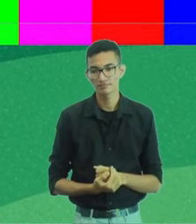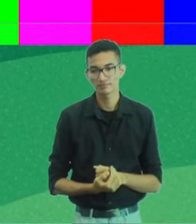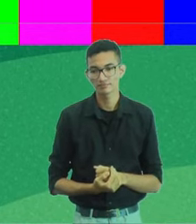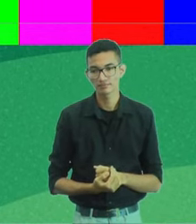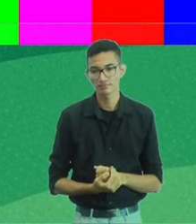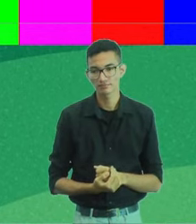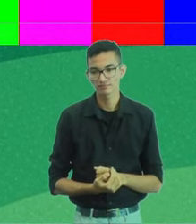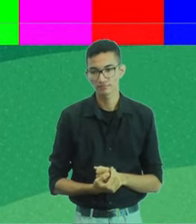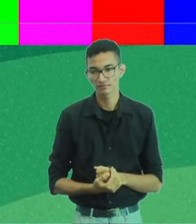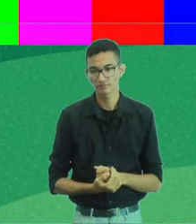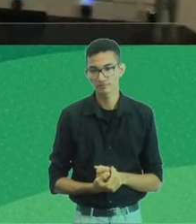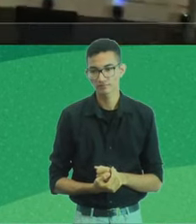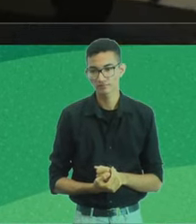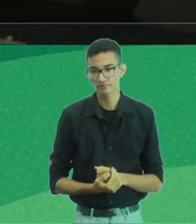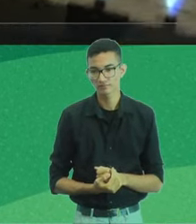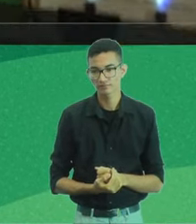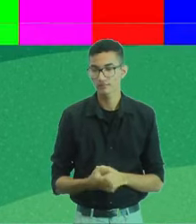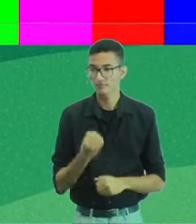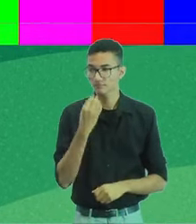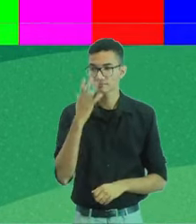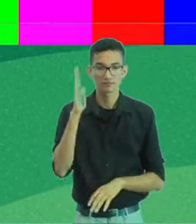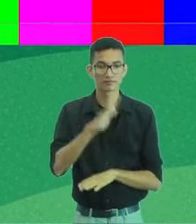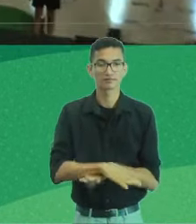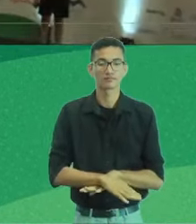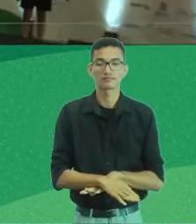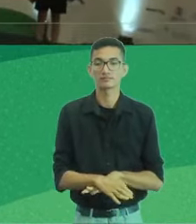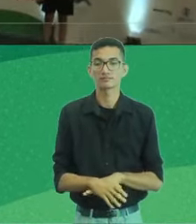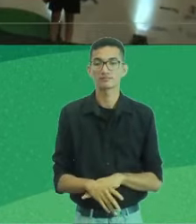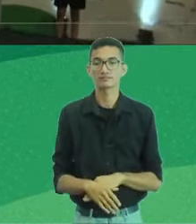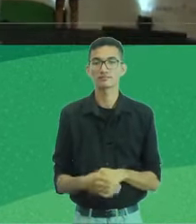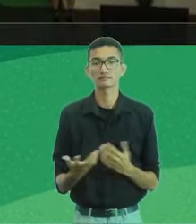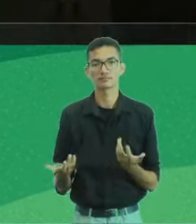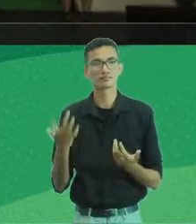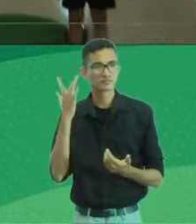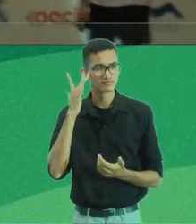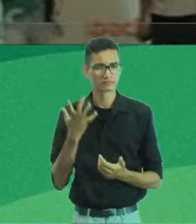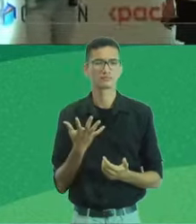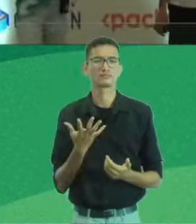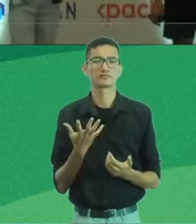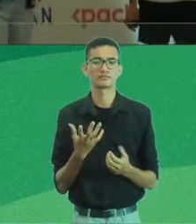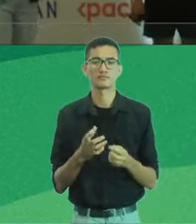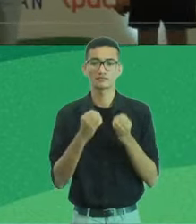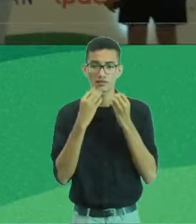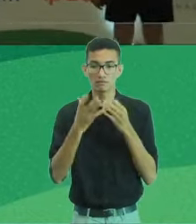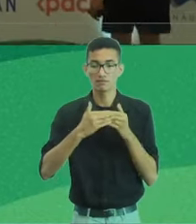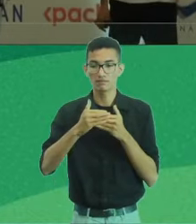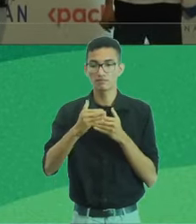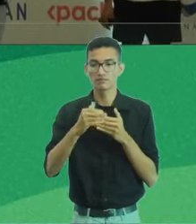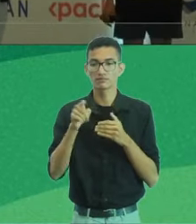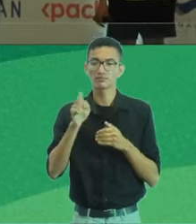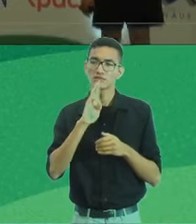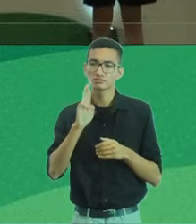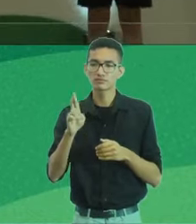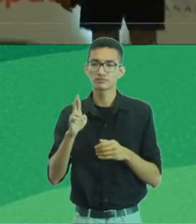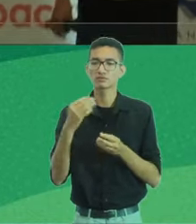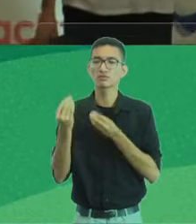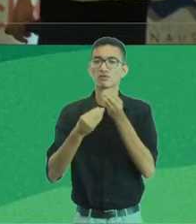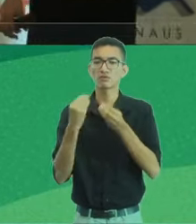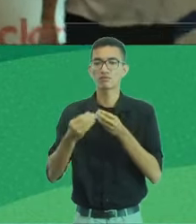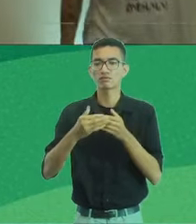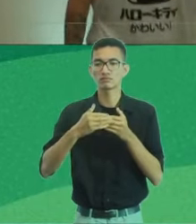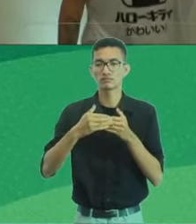acho que é boa tarde eu acho que seria um início da resposta sobre como podemos